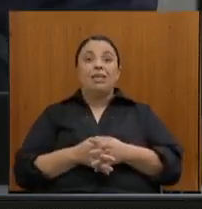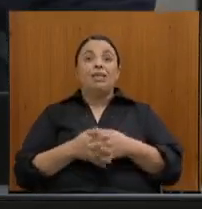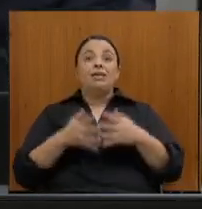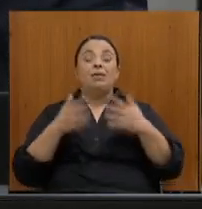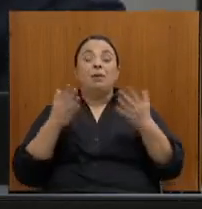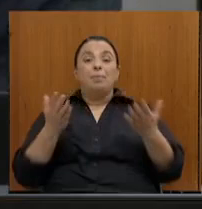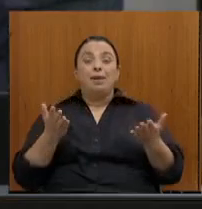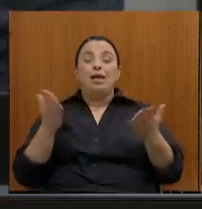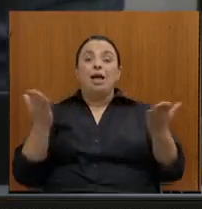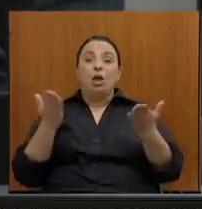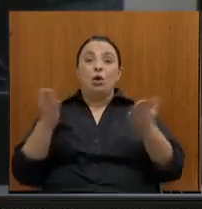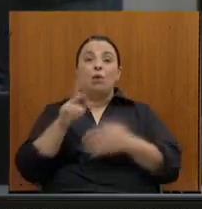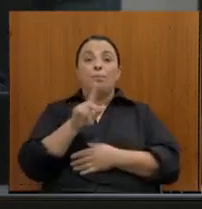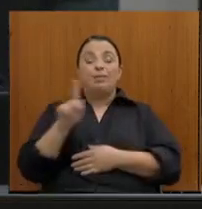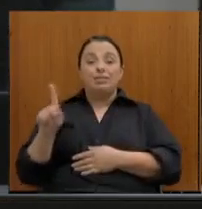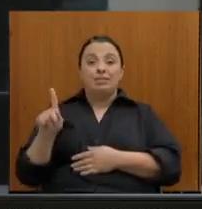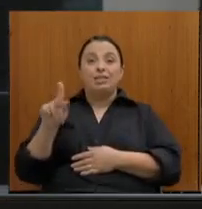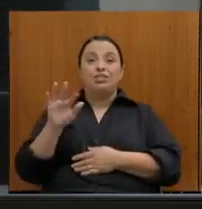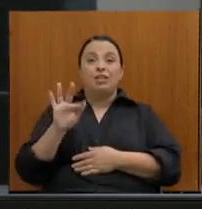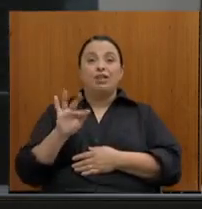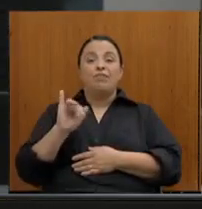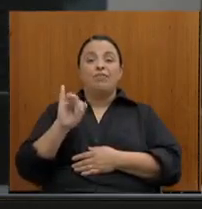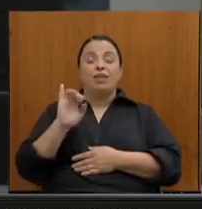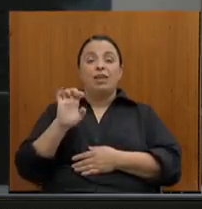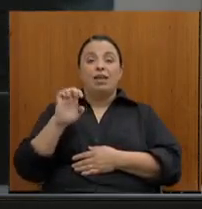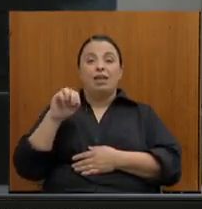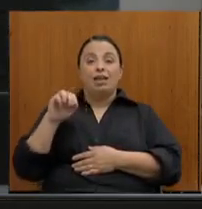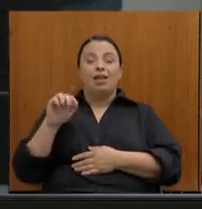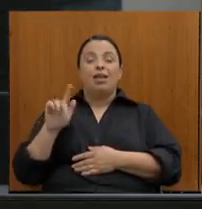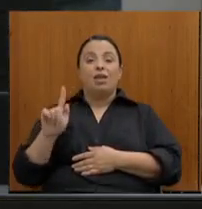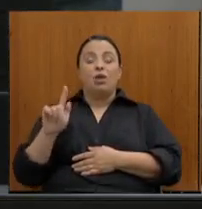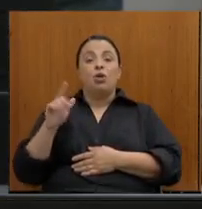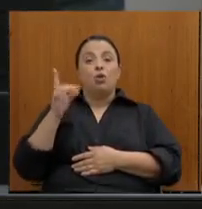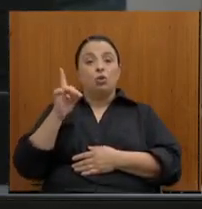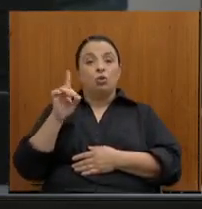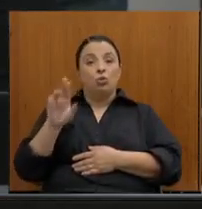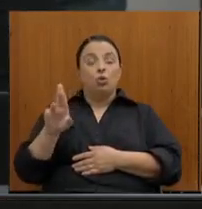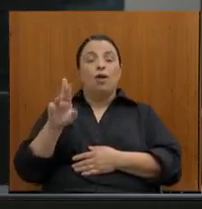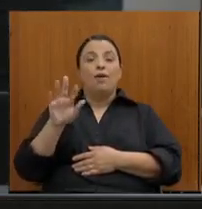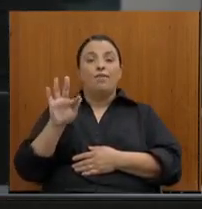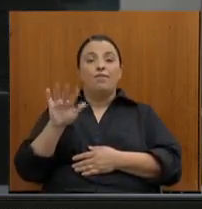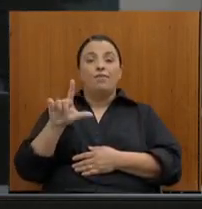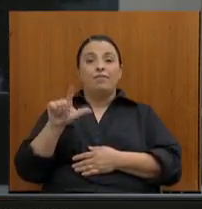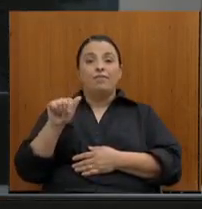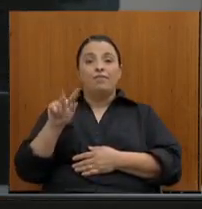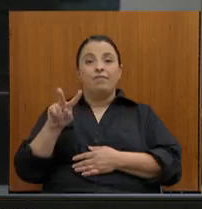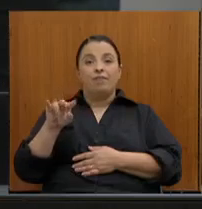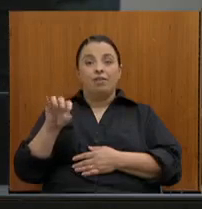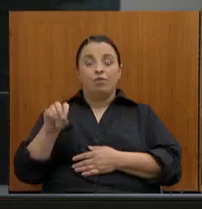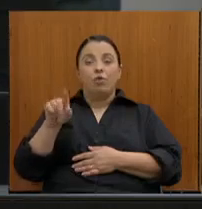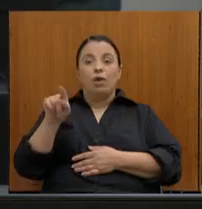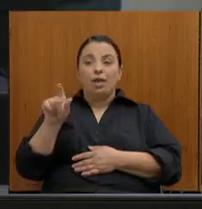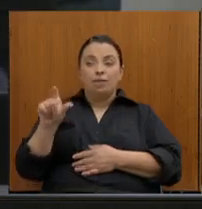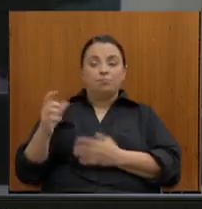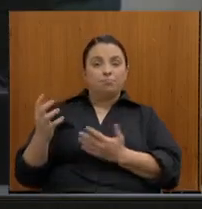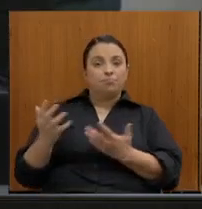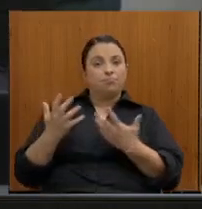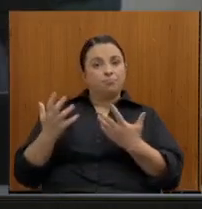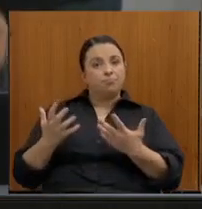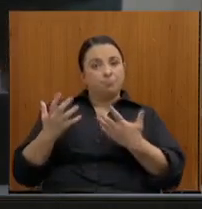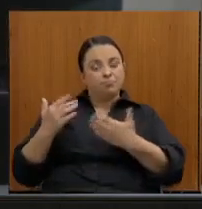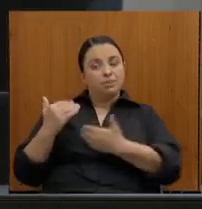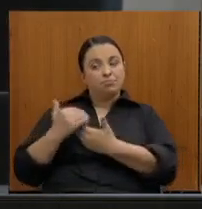o nosso Presidente FM Dr Flávio Rossi a pessoa que me incentivou né